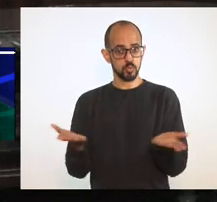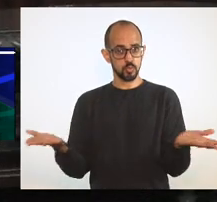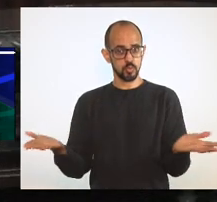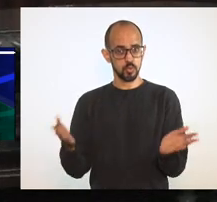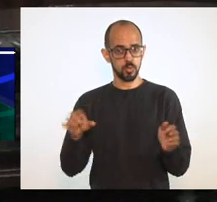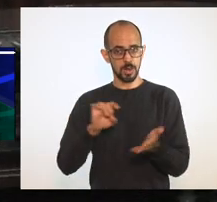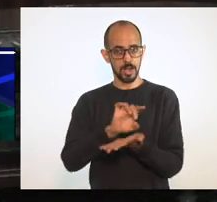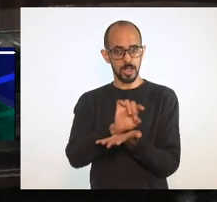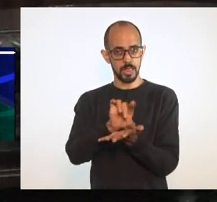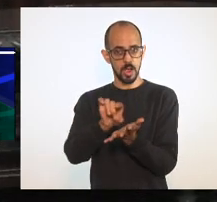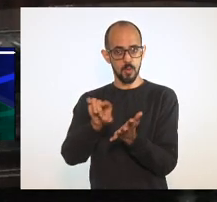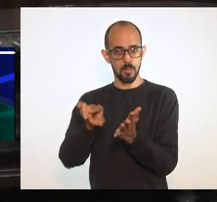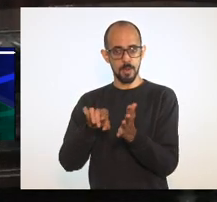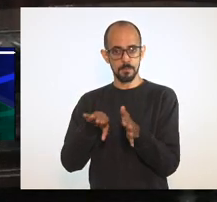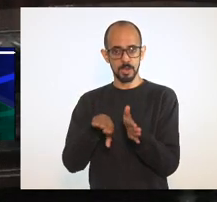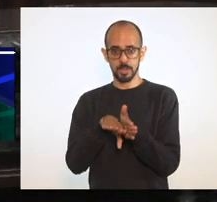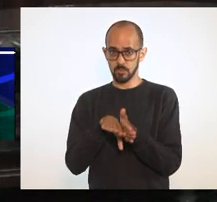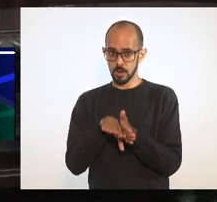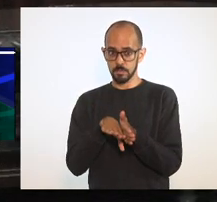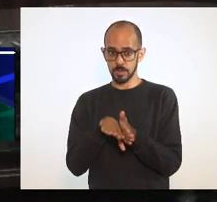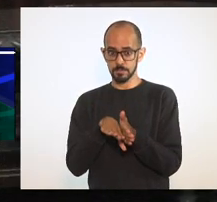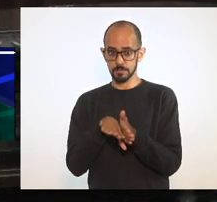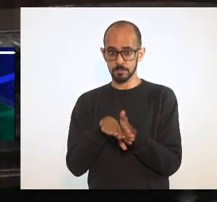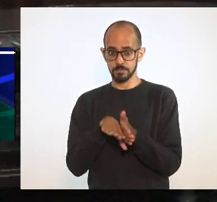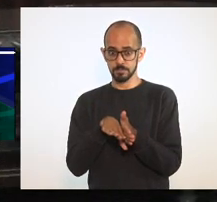plataformas, pelos campos que ele